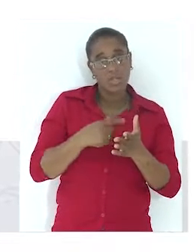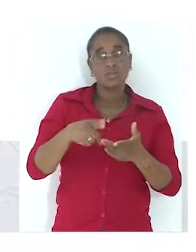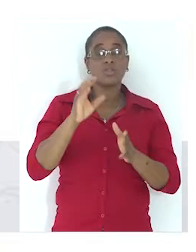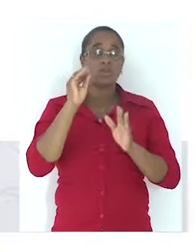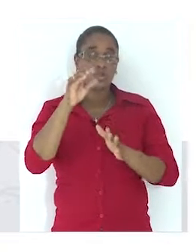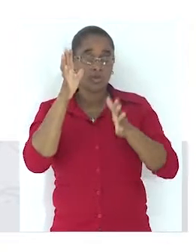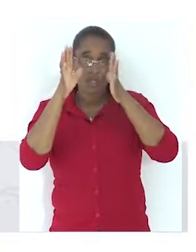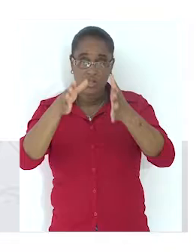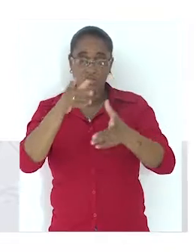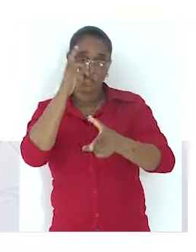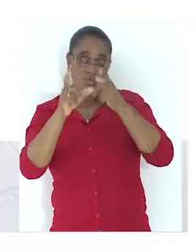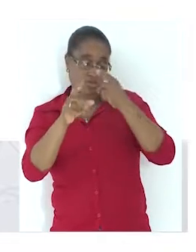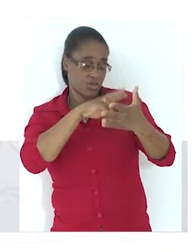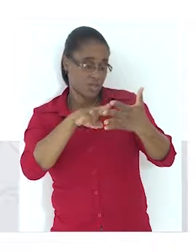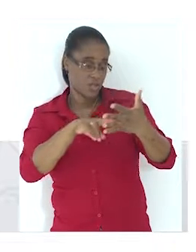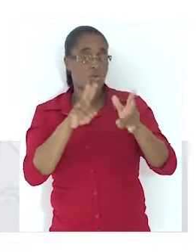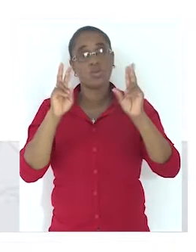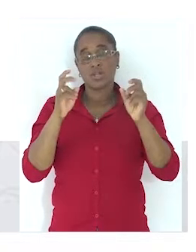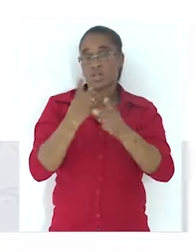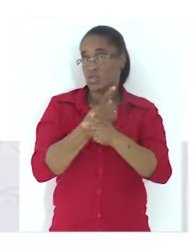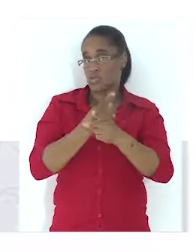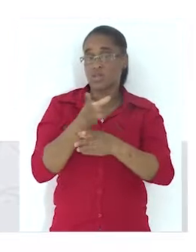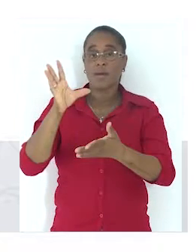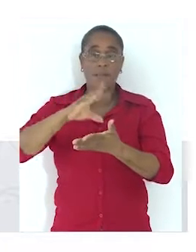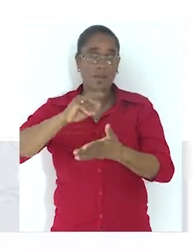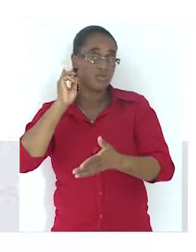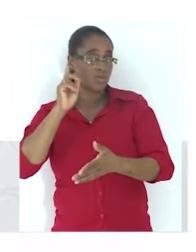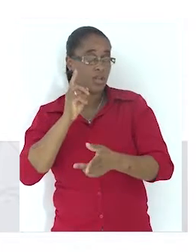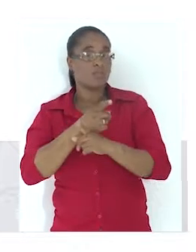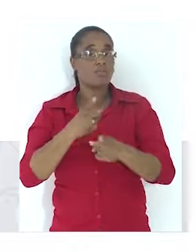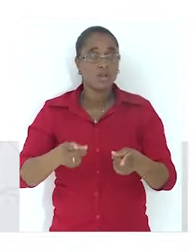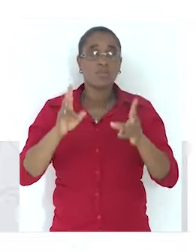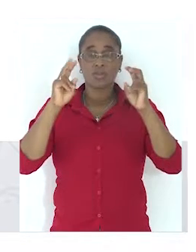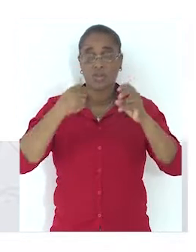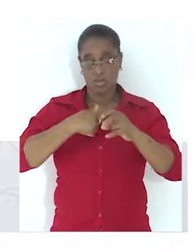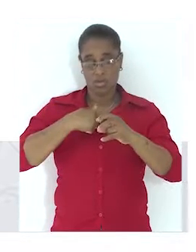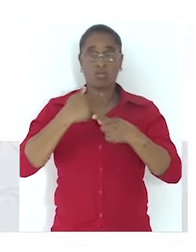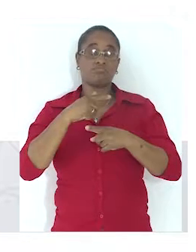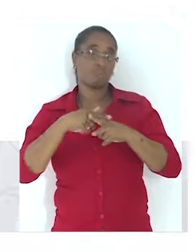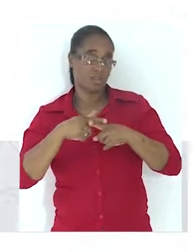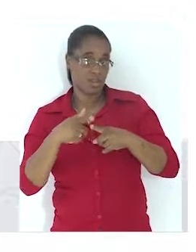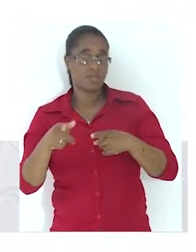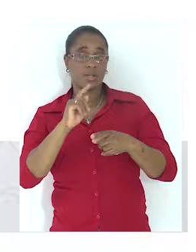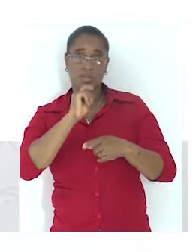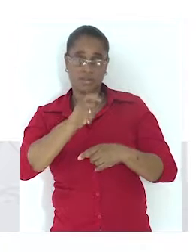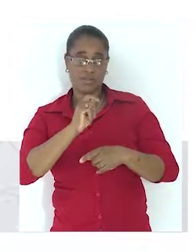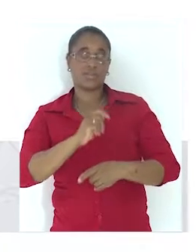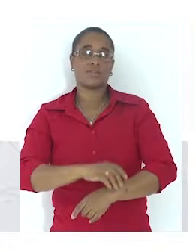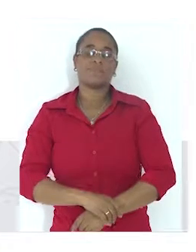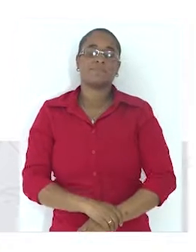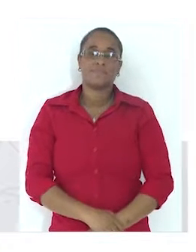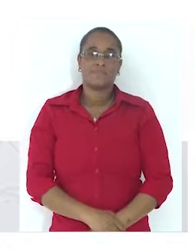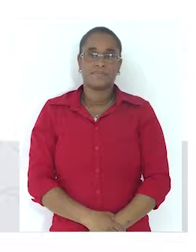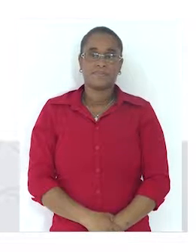título é das coisas mais importantes, porque é através do título que eu me interesso pela entrevista, não é?